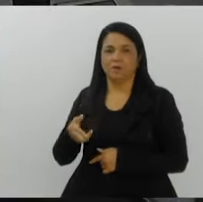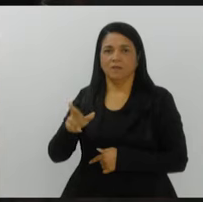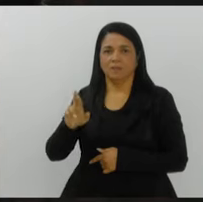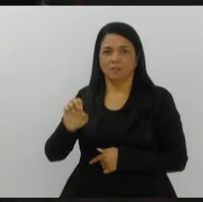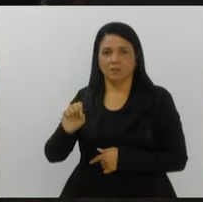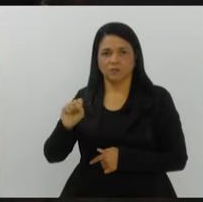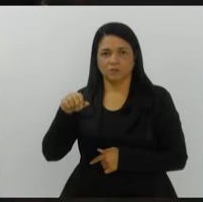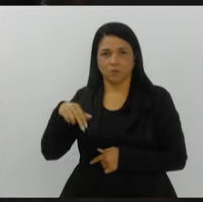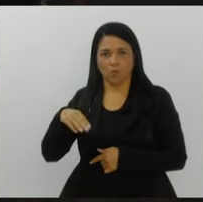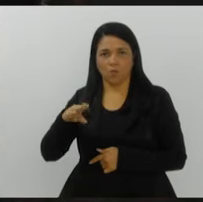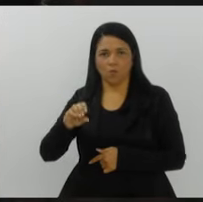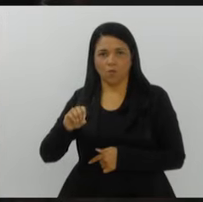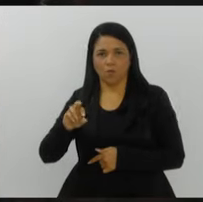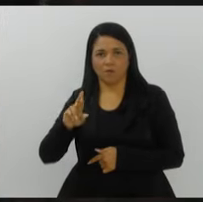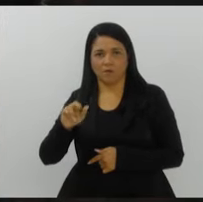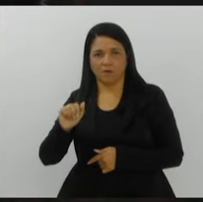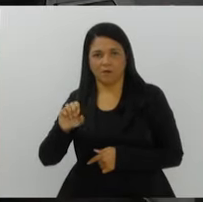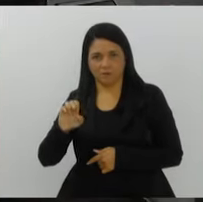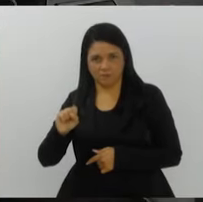Deputada Marta Rocha.